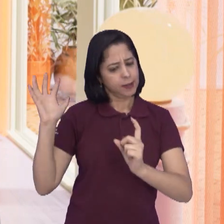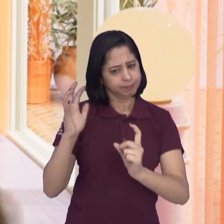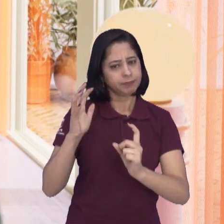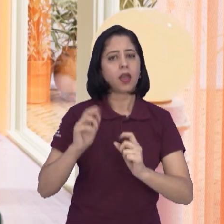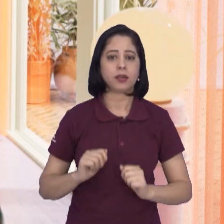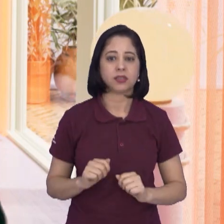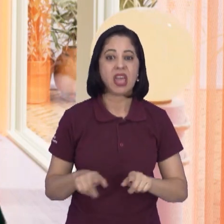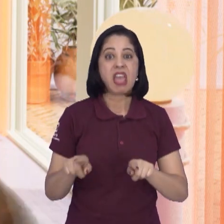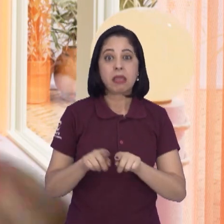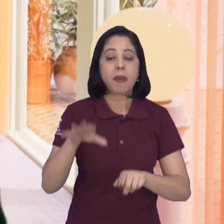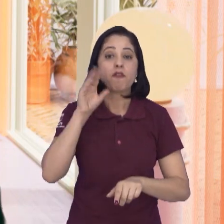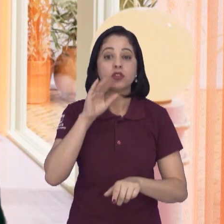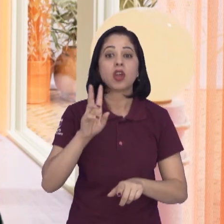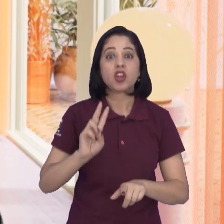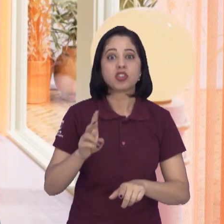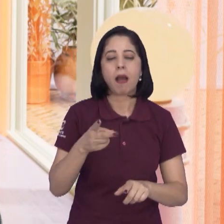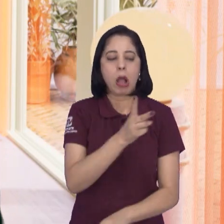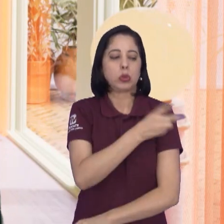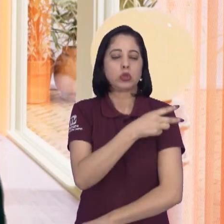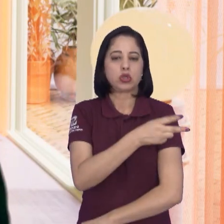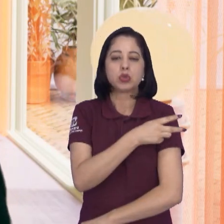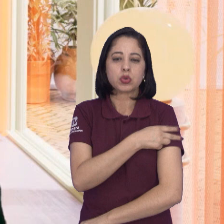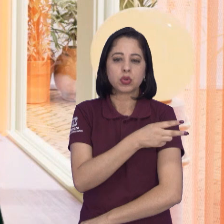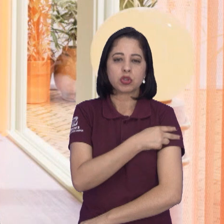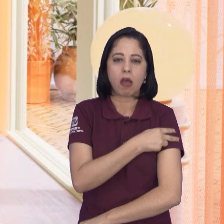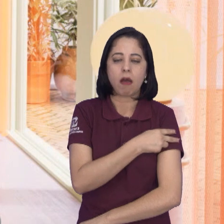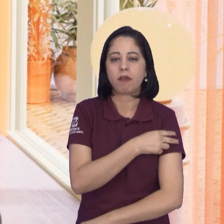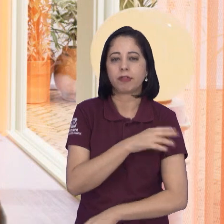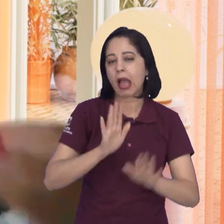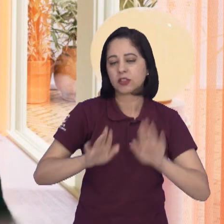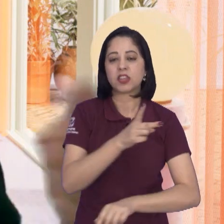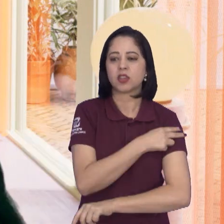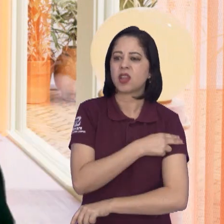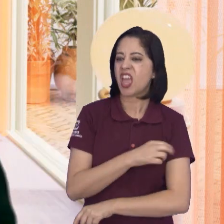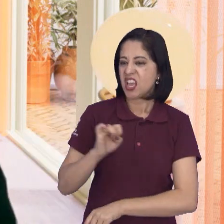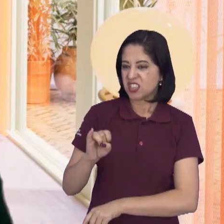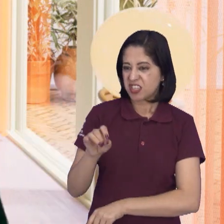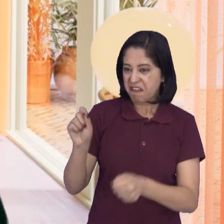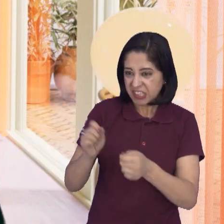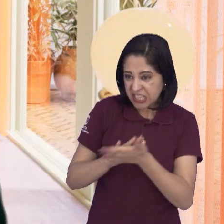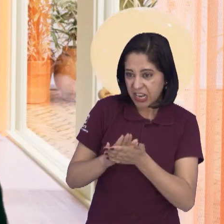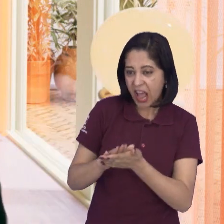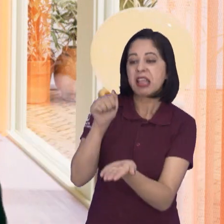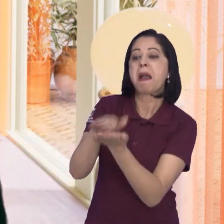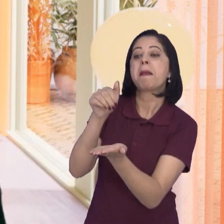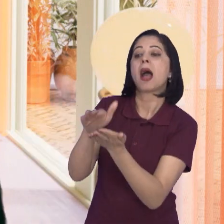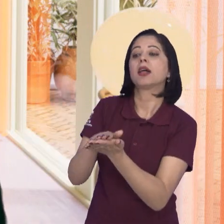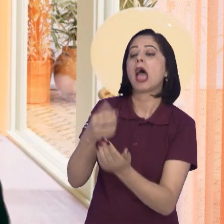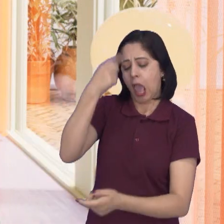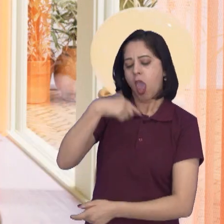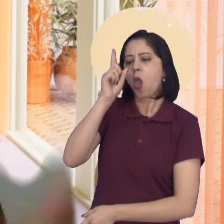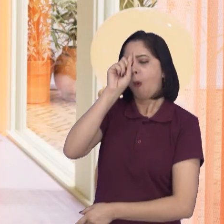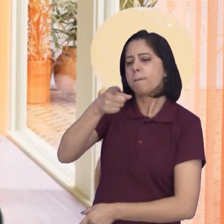que houve de muitos chefes, né? Então, nesse caso, é chefe, não é nem líder, né? De falar, se você não quiser, eu vou te mandar embora. Você tem que fazer porque eu